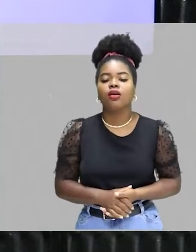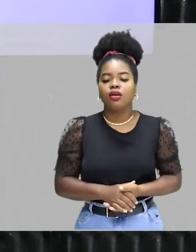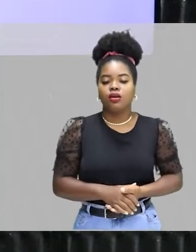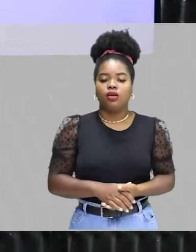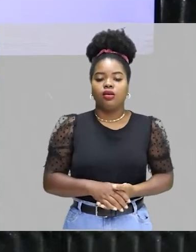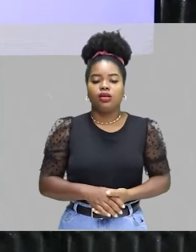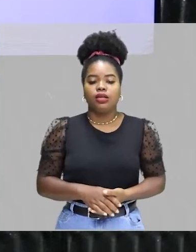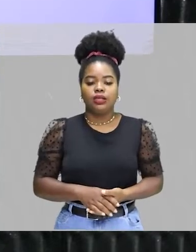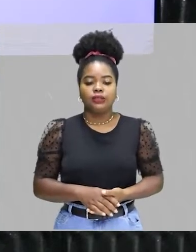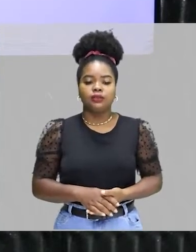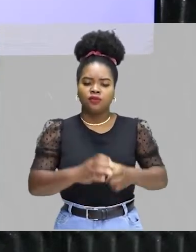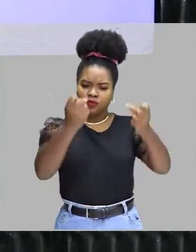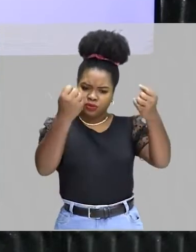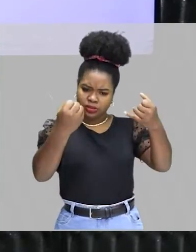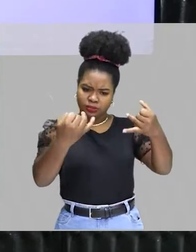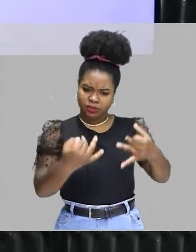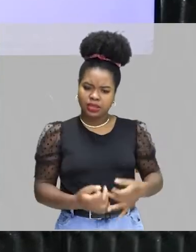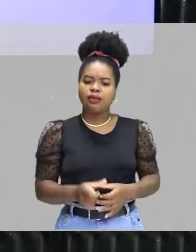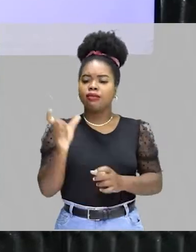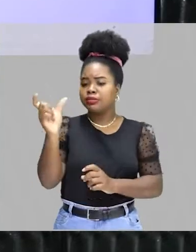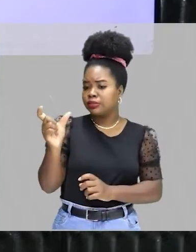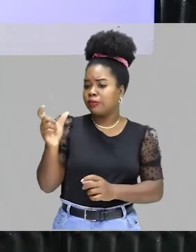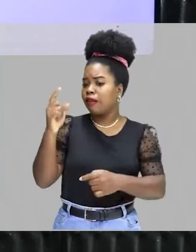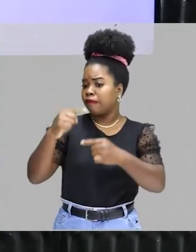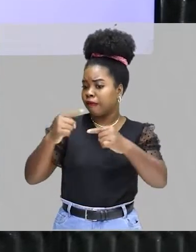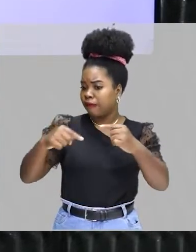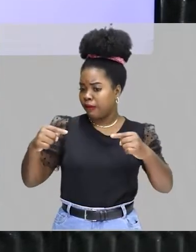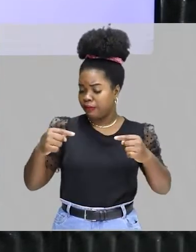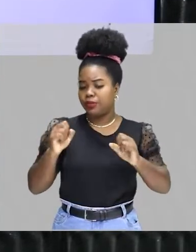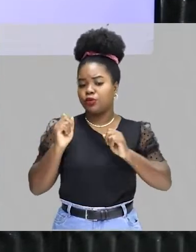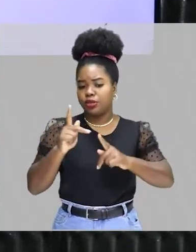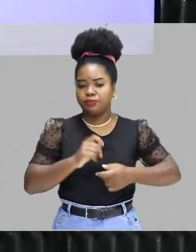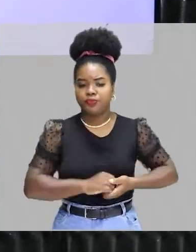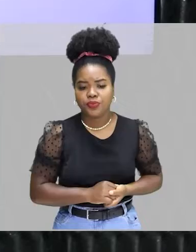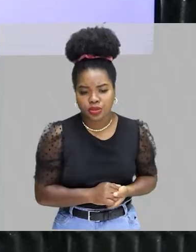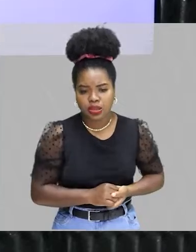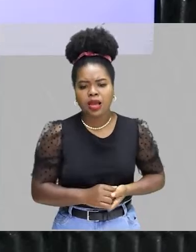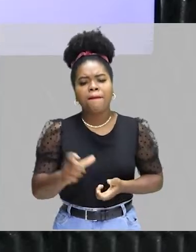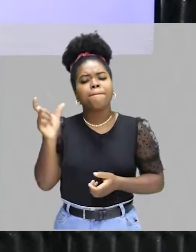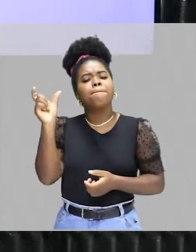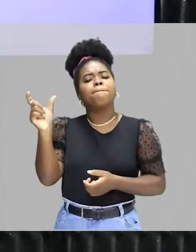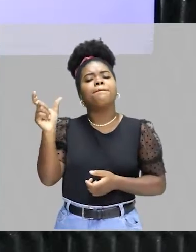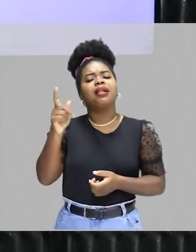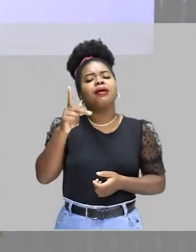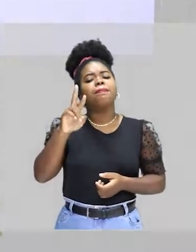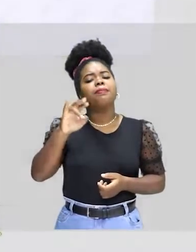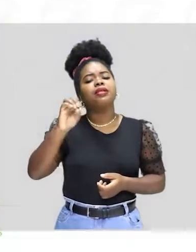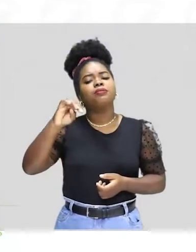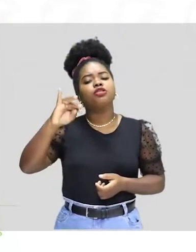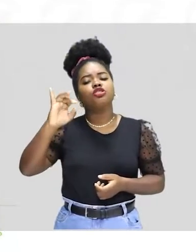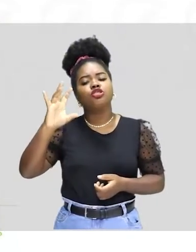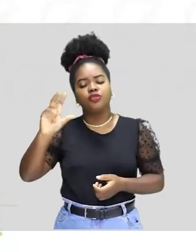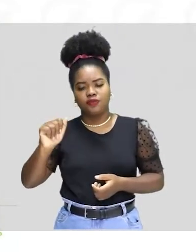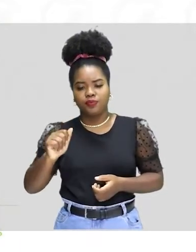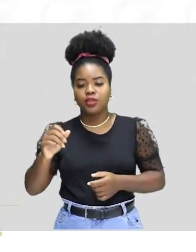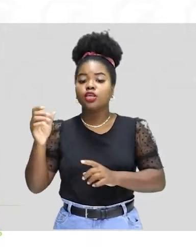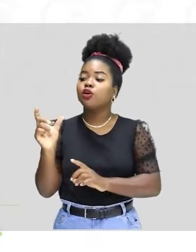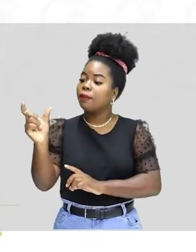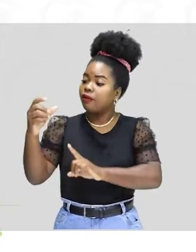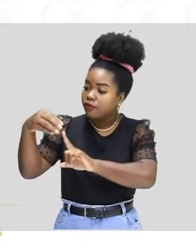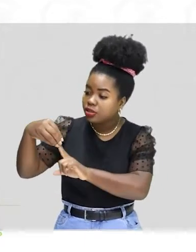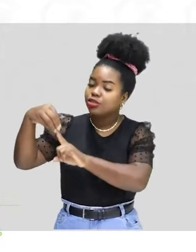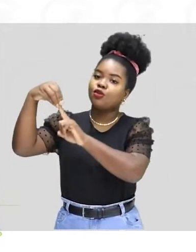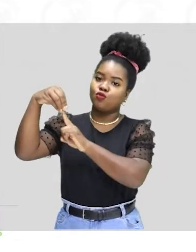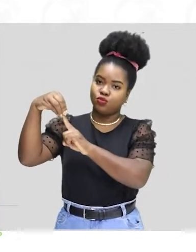falar das palavras derivadas. Então, assim, vocábulos primitivos, palavras primitivas, são aquelas que não vêm de outra palavra,